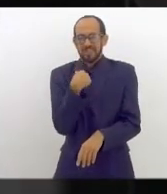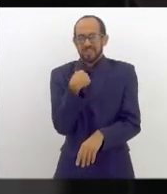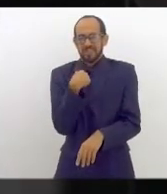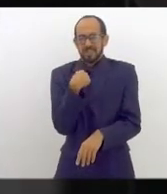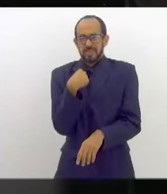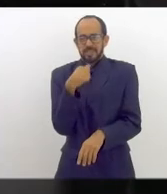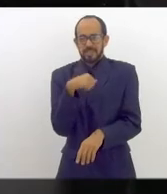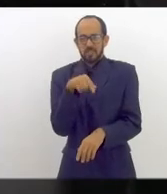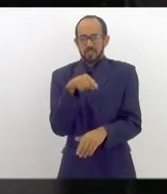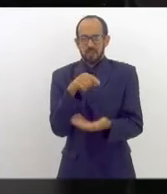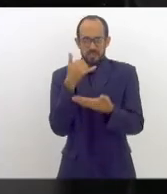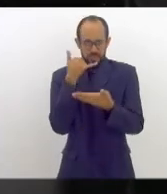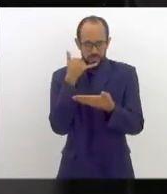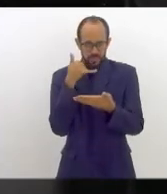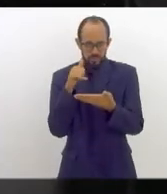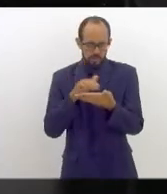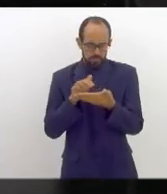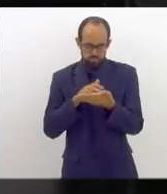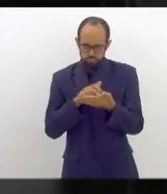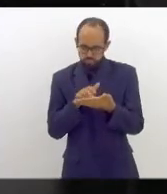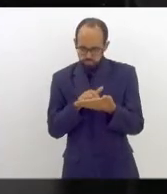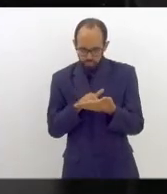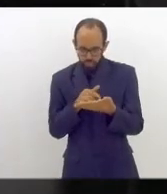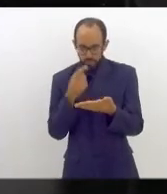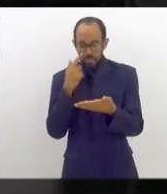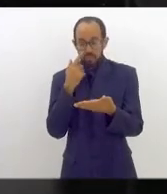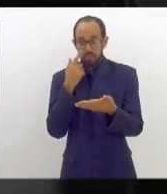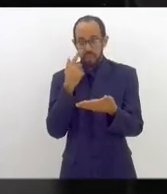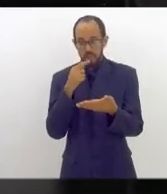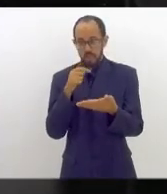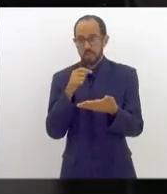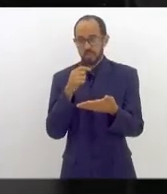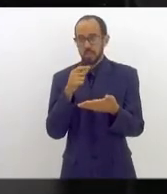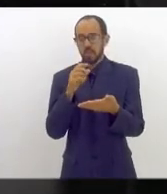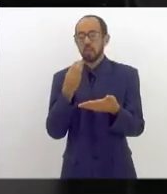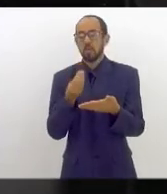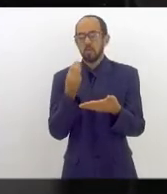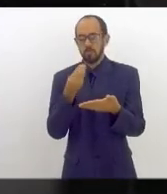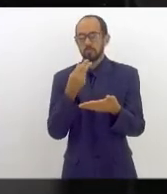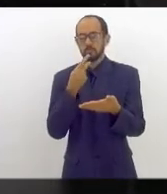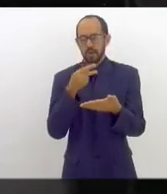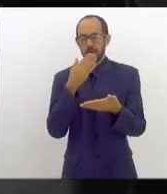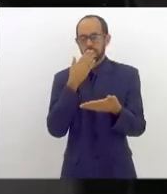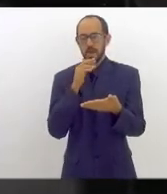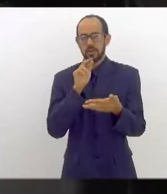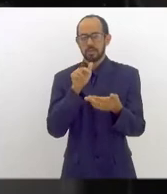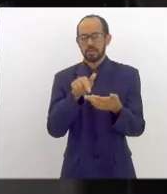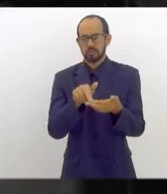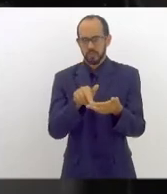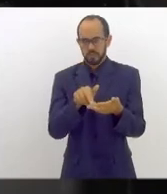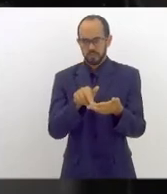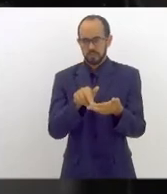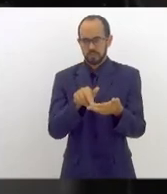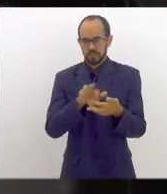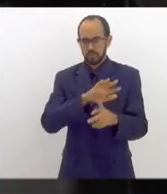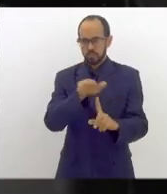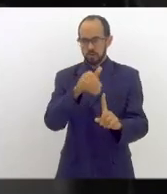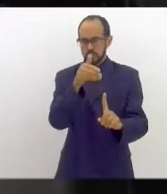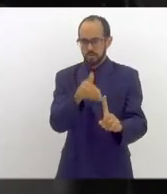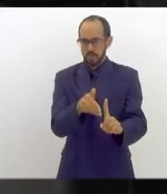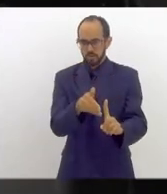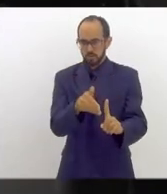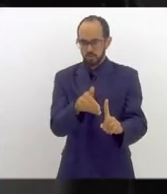no meu celular as pressas para ver o que que eu podia falar sobre Quais as referências que eu tinha sobre homenageado